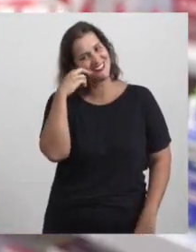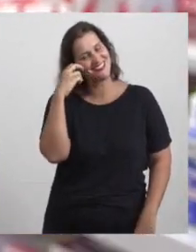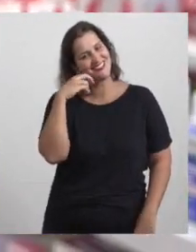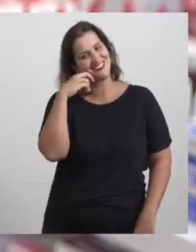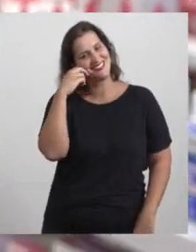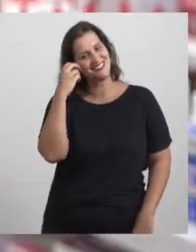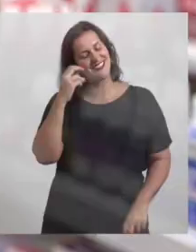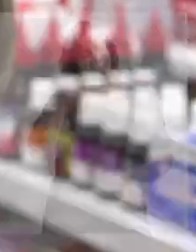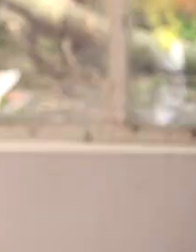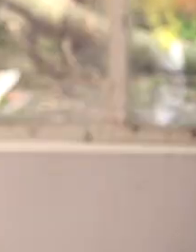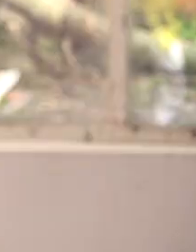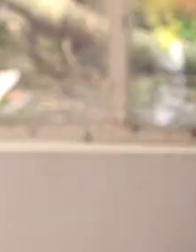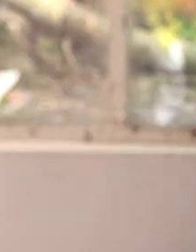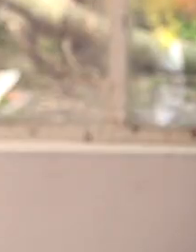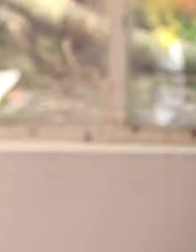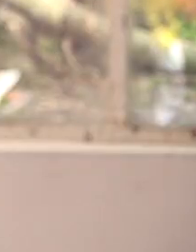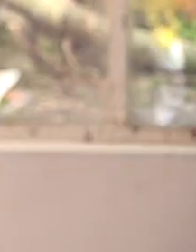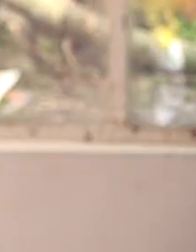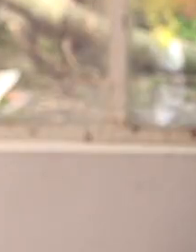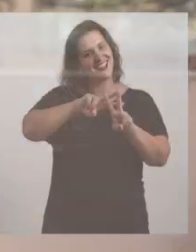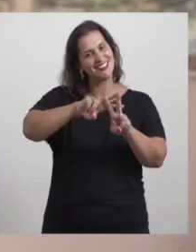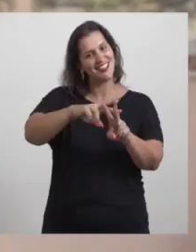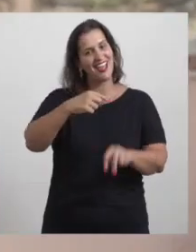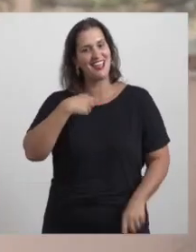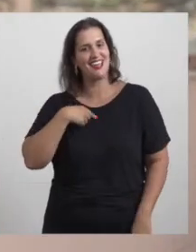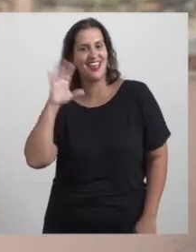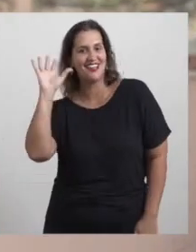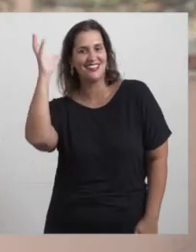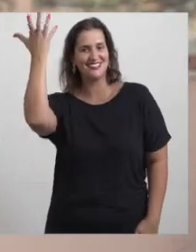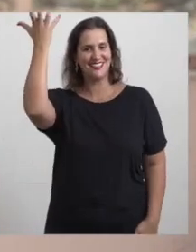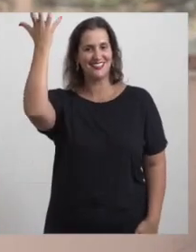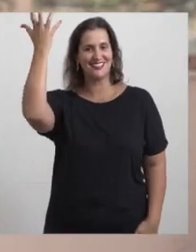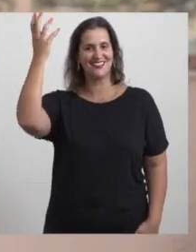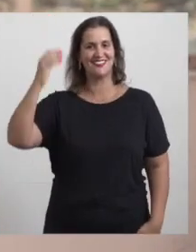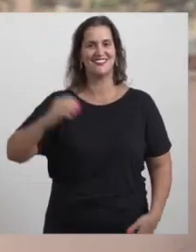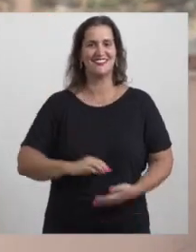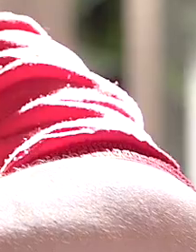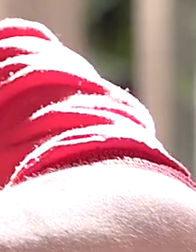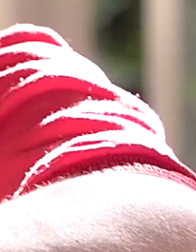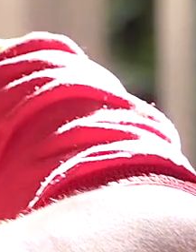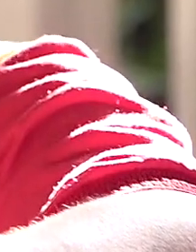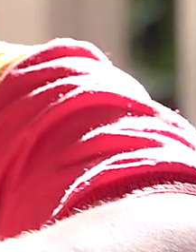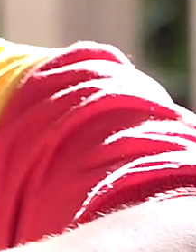Ela é minha grande paixão. Exercício!